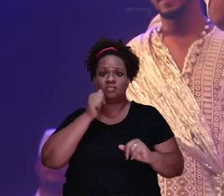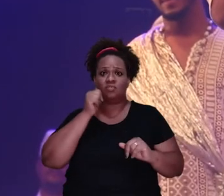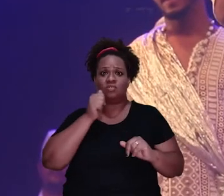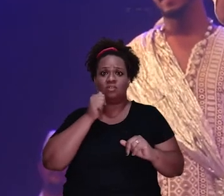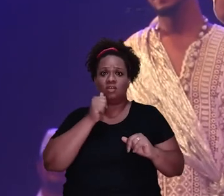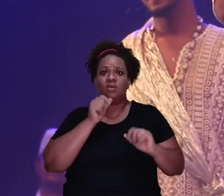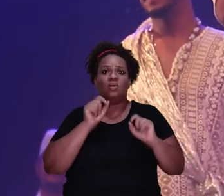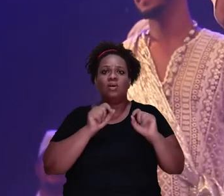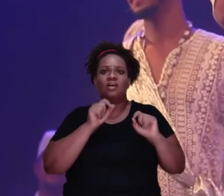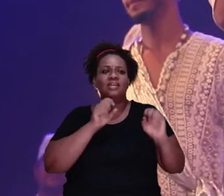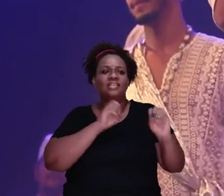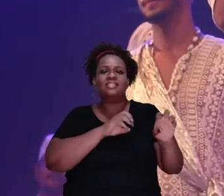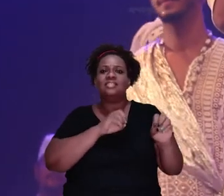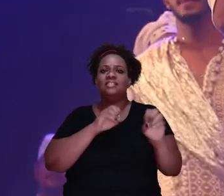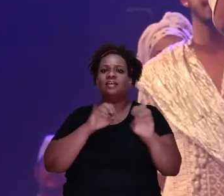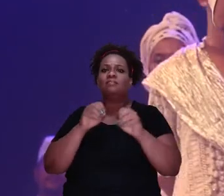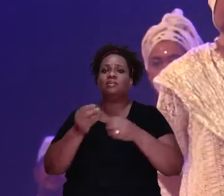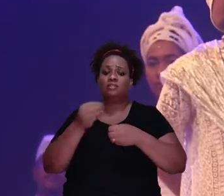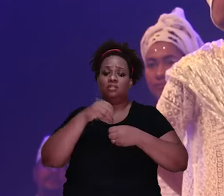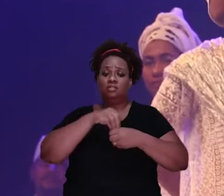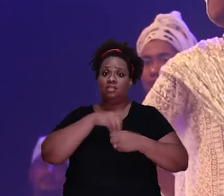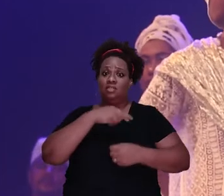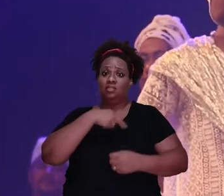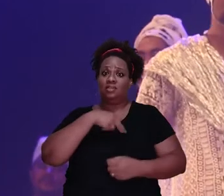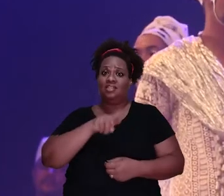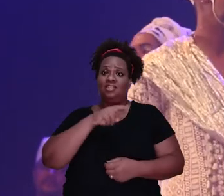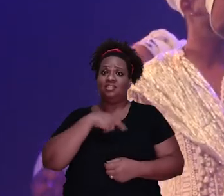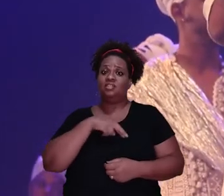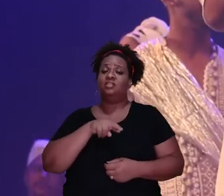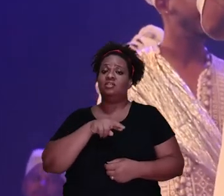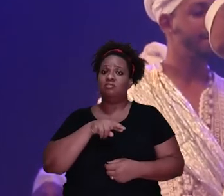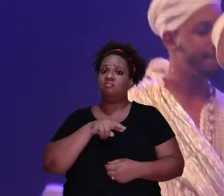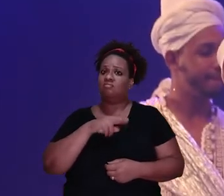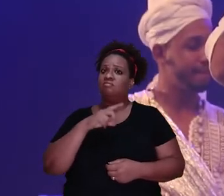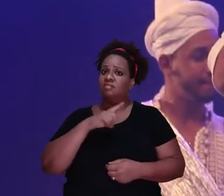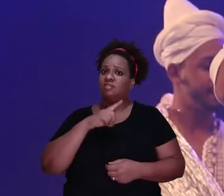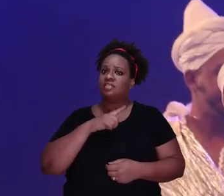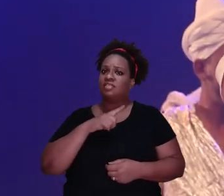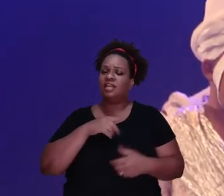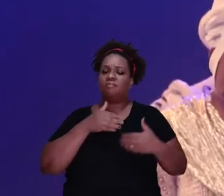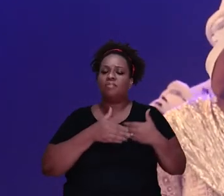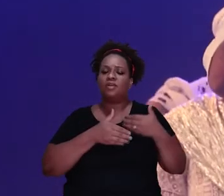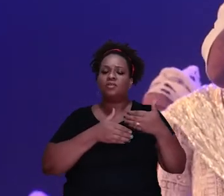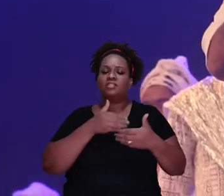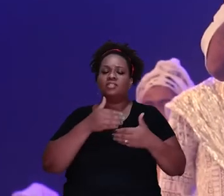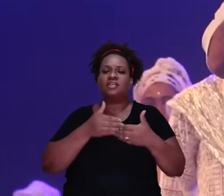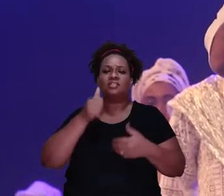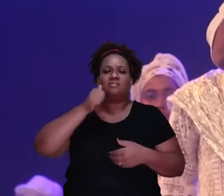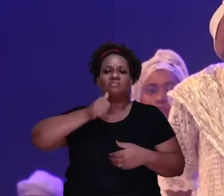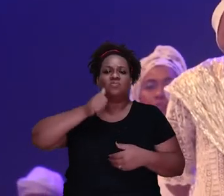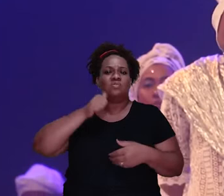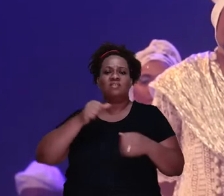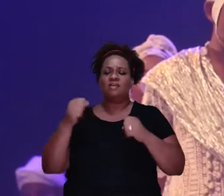sobre os ensinamentos sobre estar dentro de uma religioso de uma religião que é de que